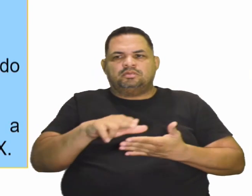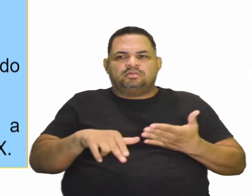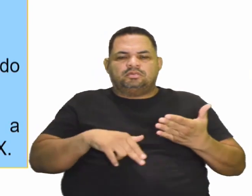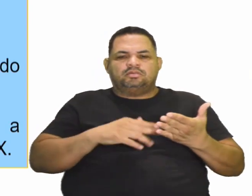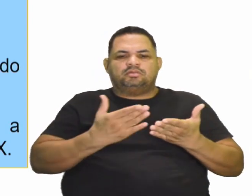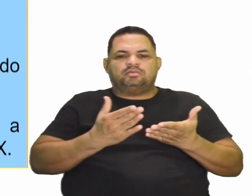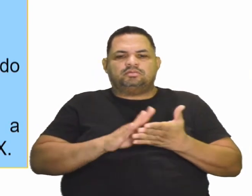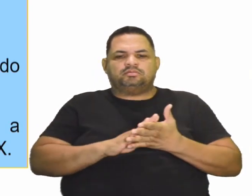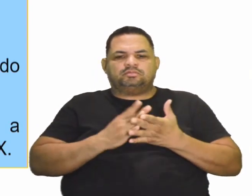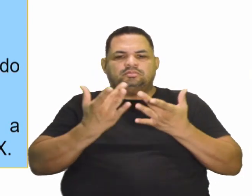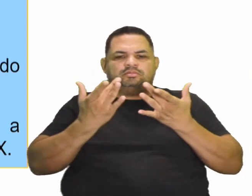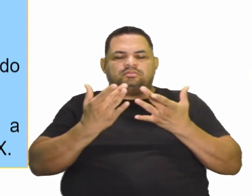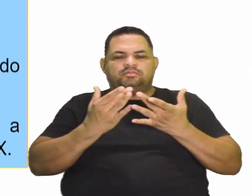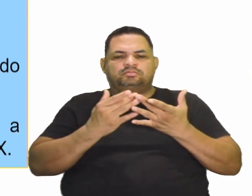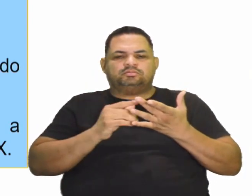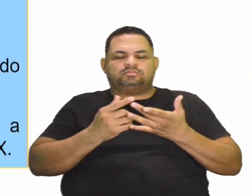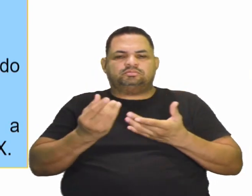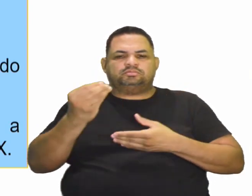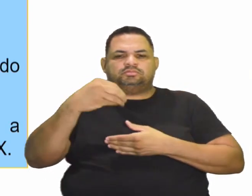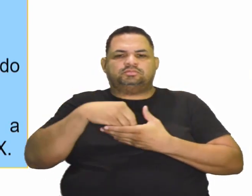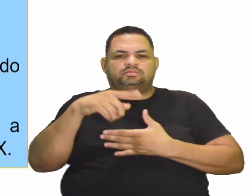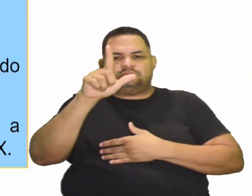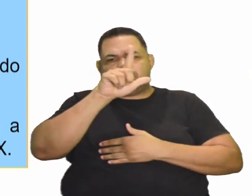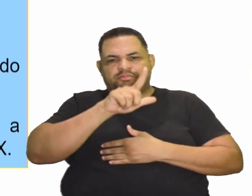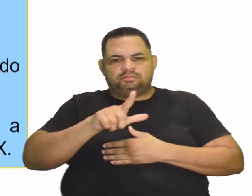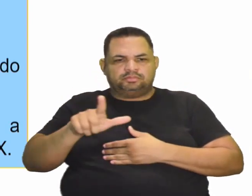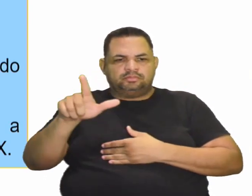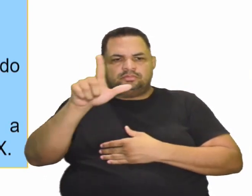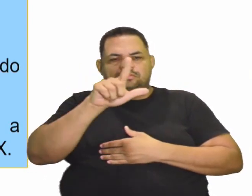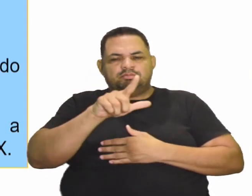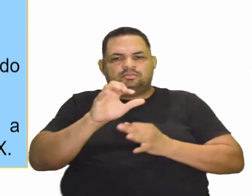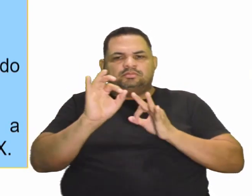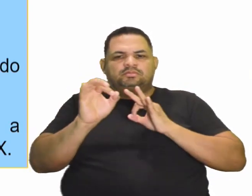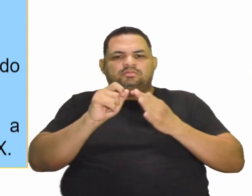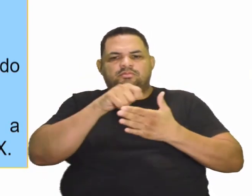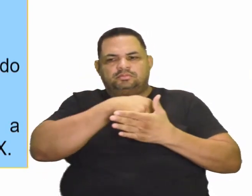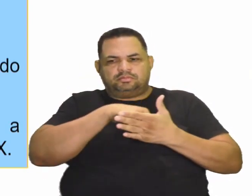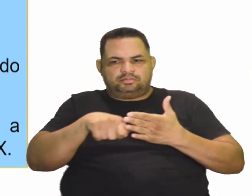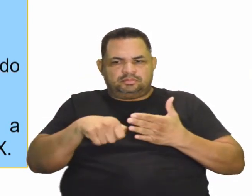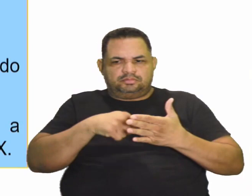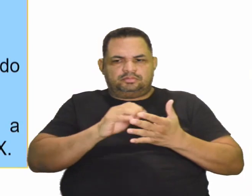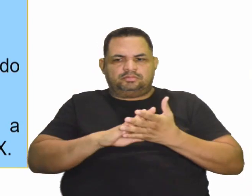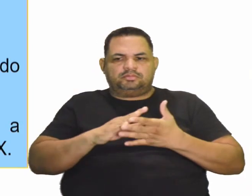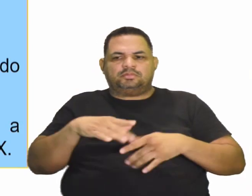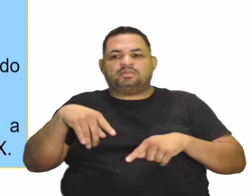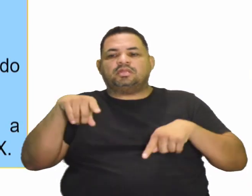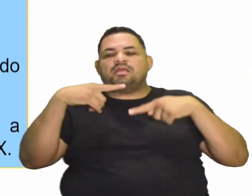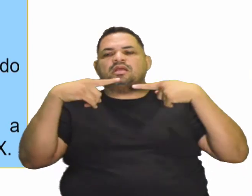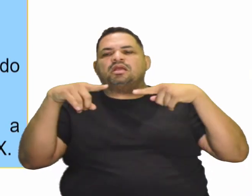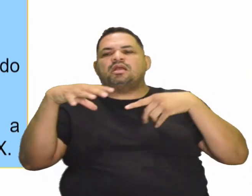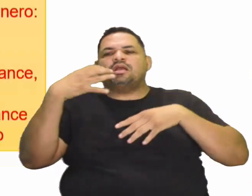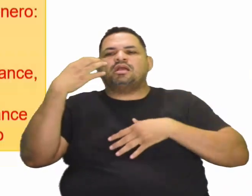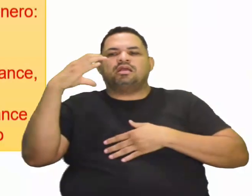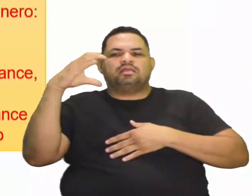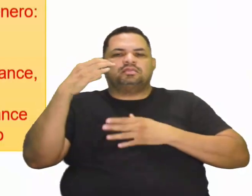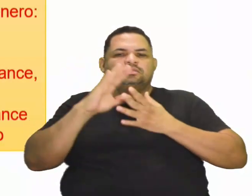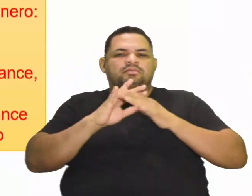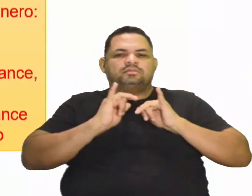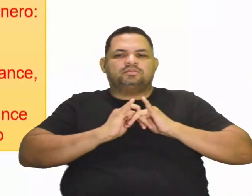na linguagem da literatura, que são gêneros escritos, cantados, publicados em